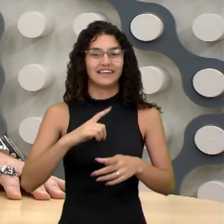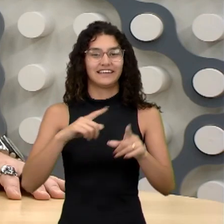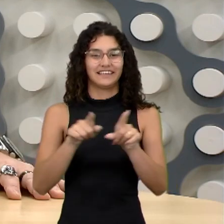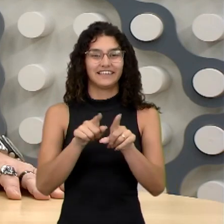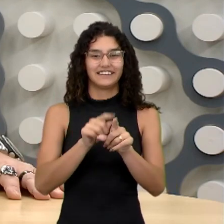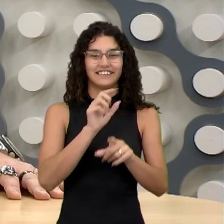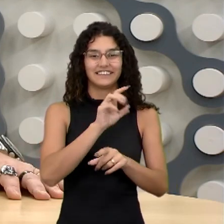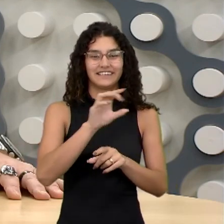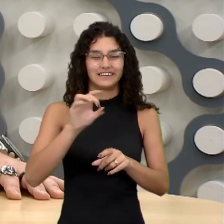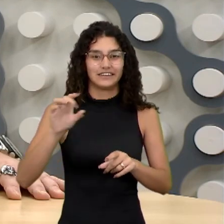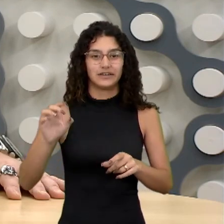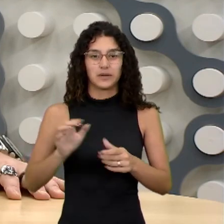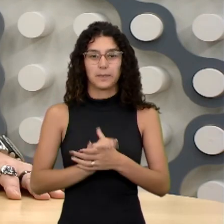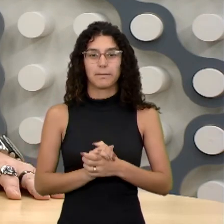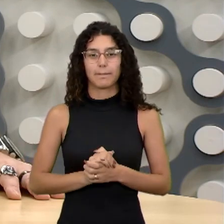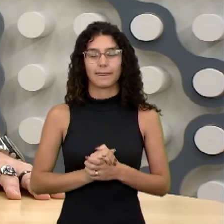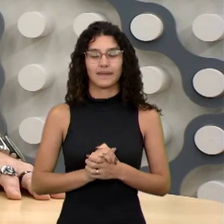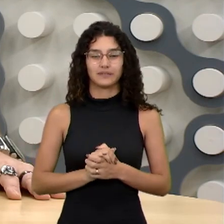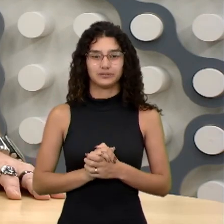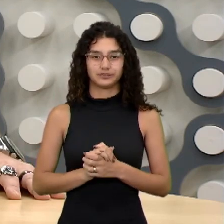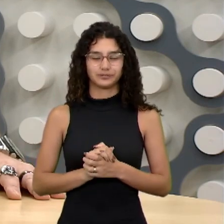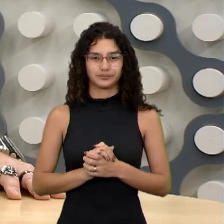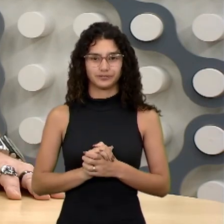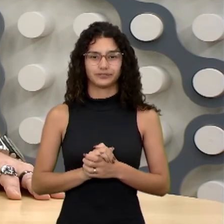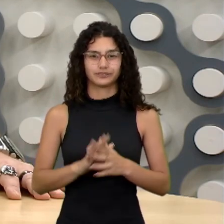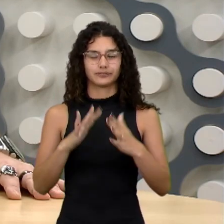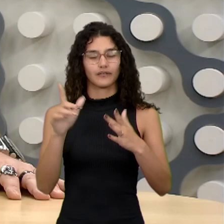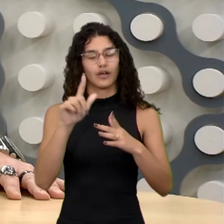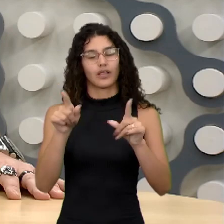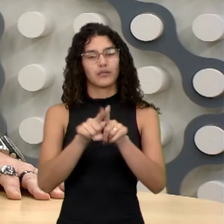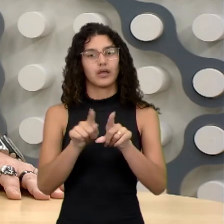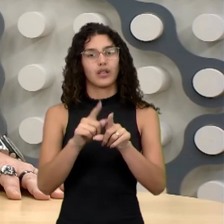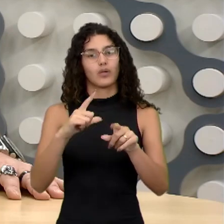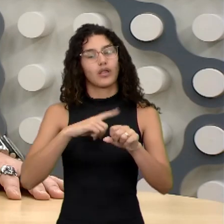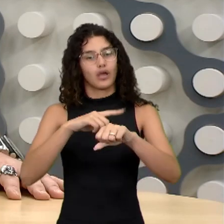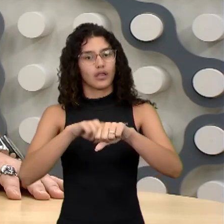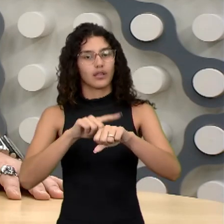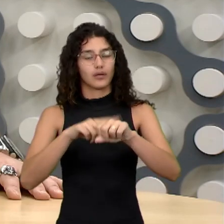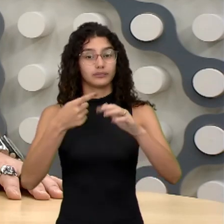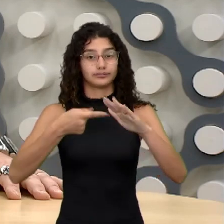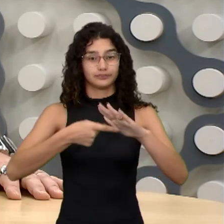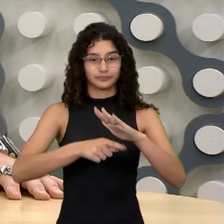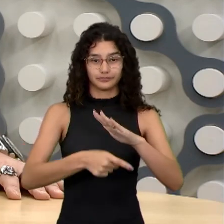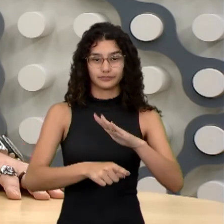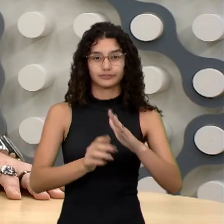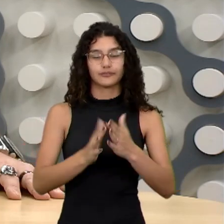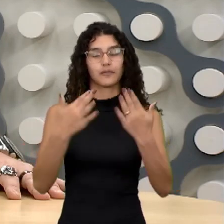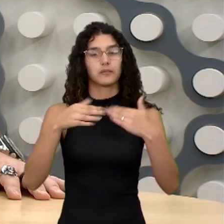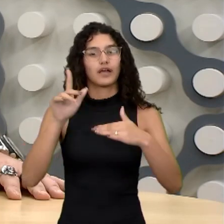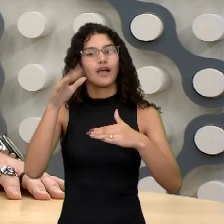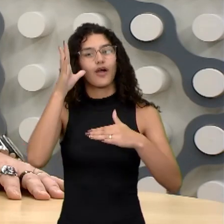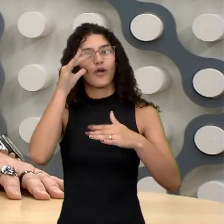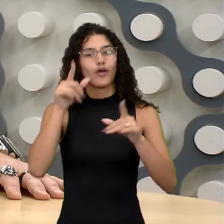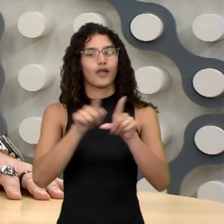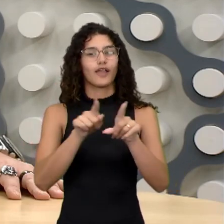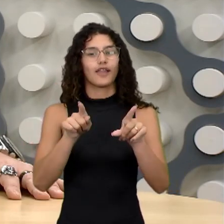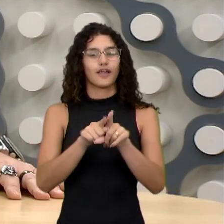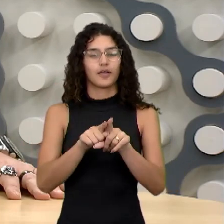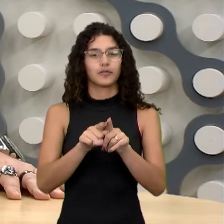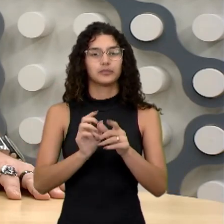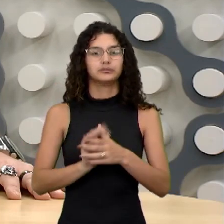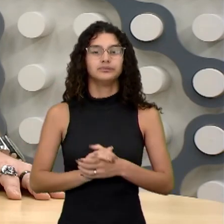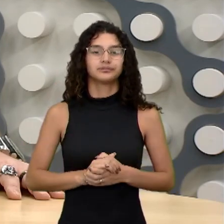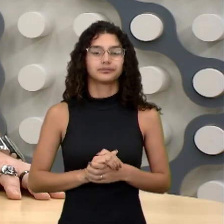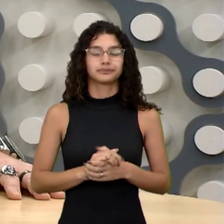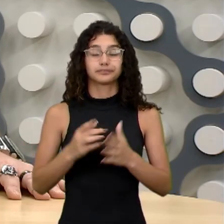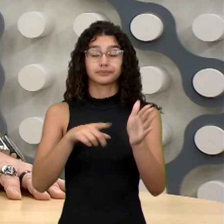de cada um, né, cada éon, cada era aí. Logicamente a gente não tem tempo de se aprofundar, né, mas é interessante vocês estarem pesquisando